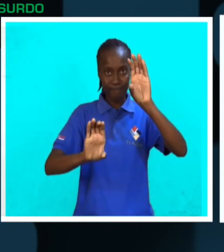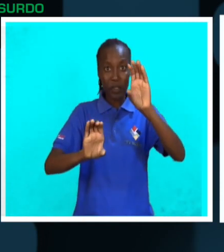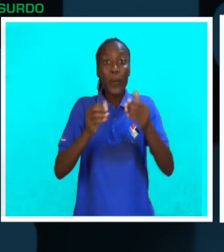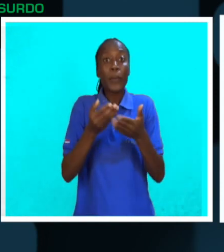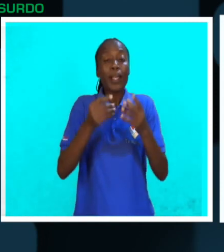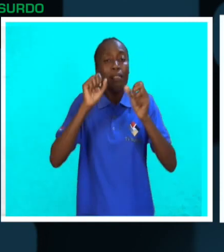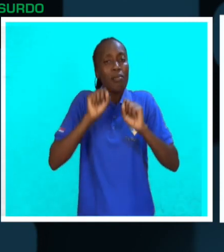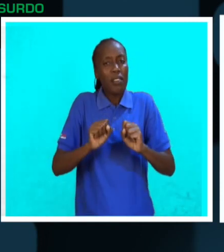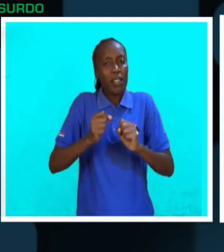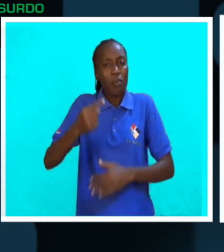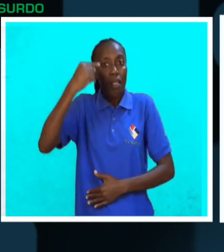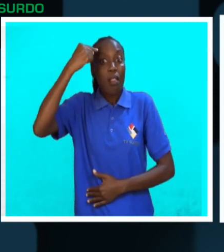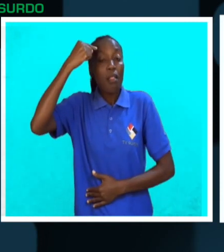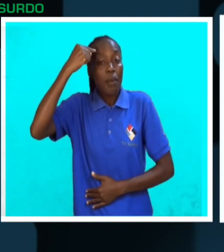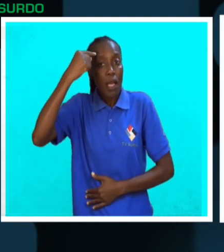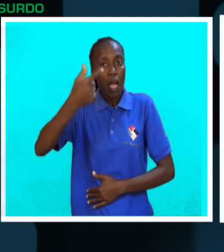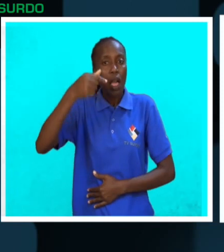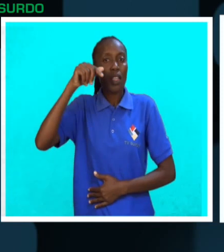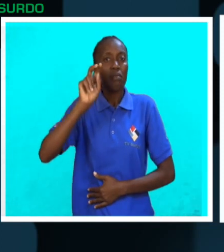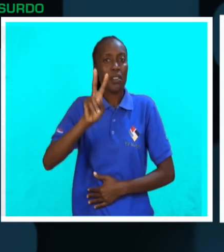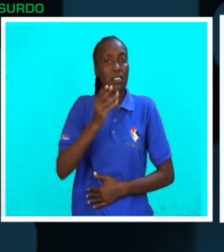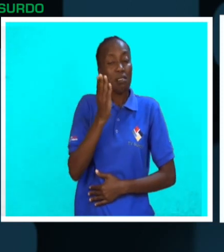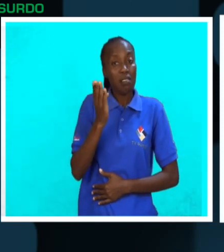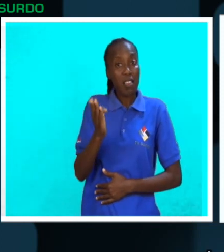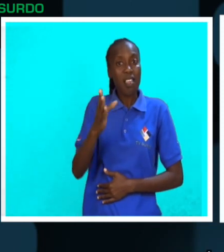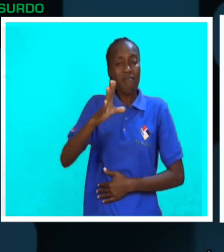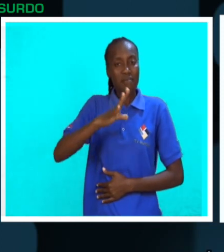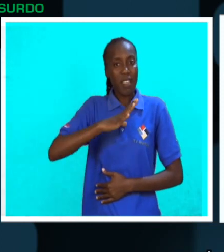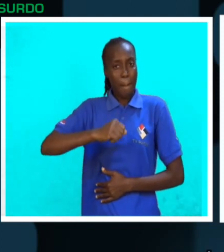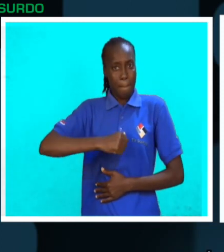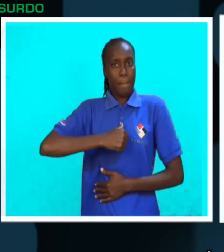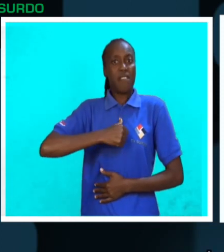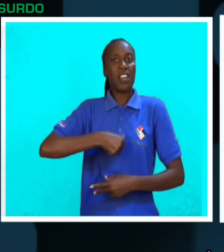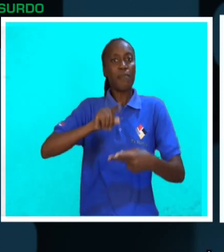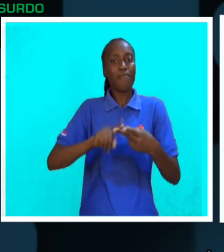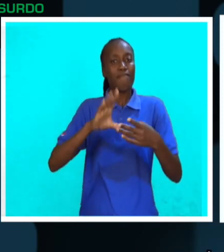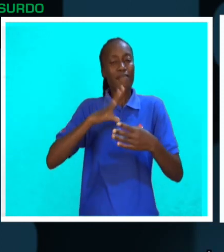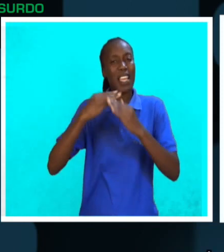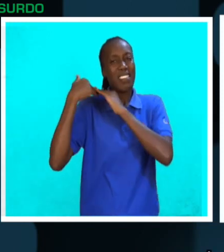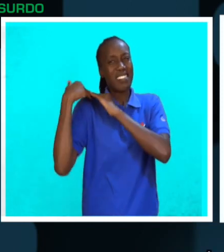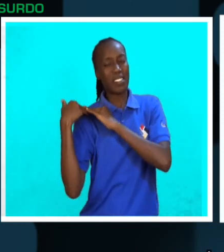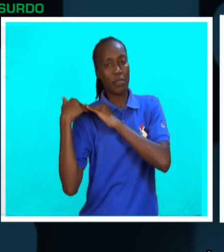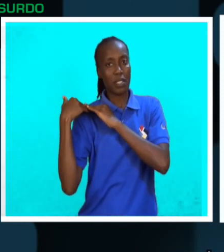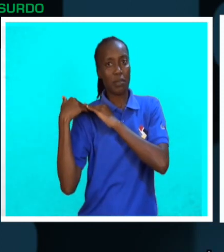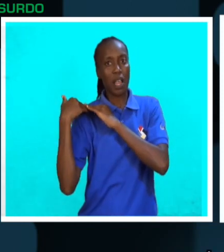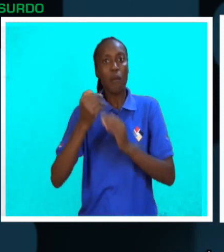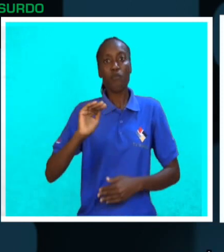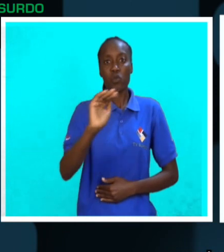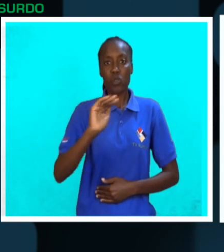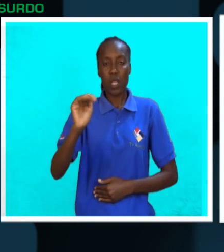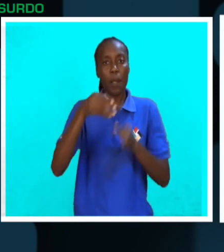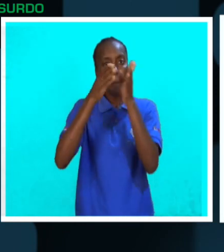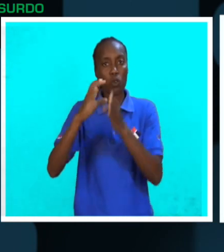Porque é preciso lembrar as televisões que elas, para além de serem privadas, têm uma responsabilidade social